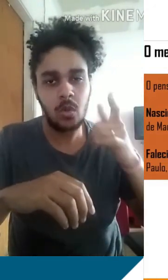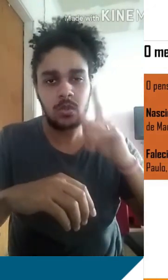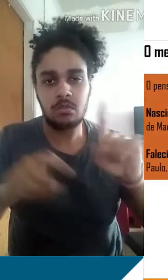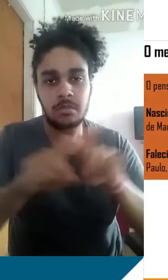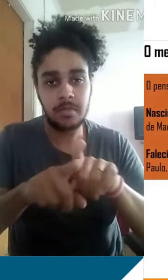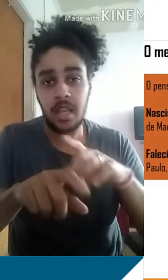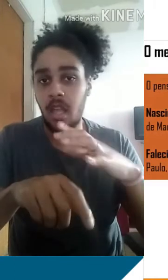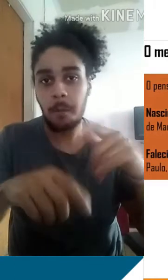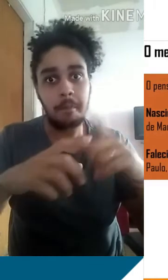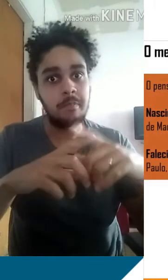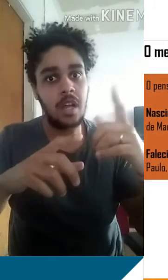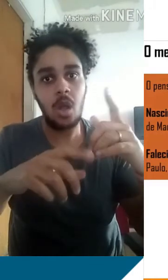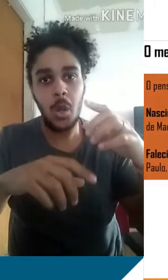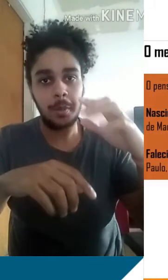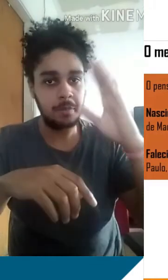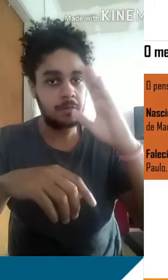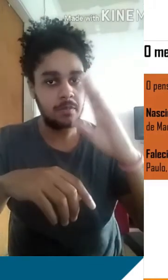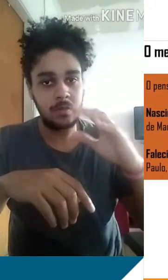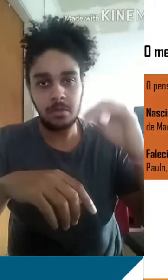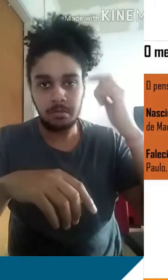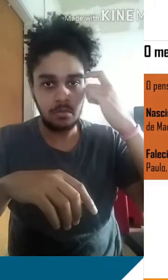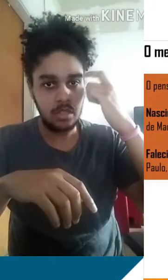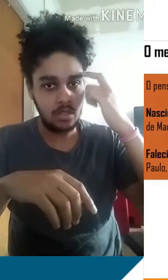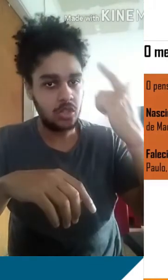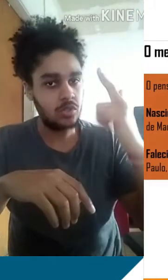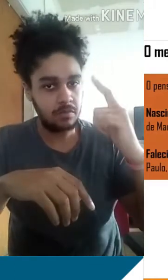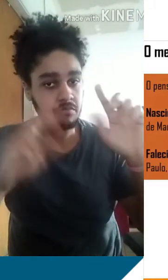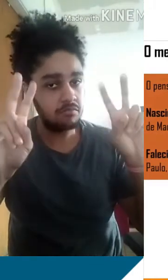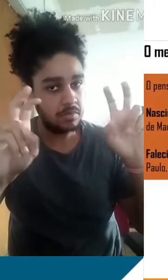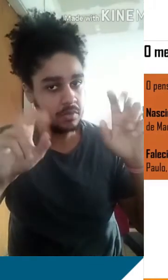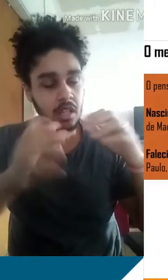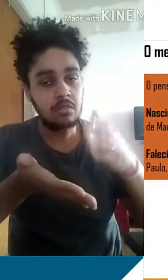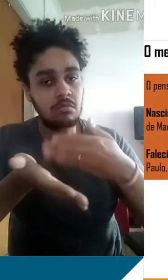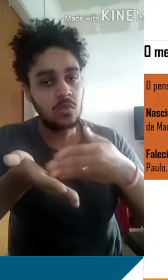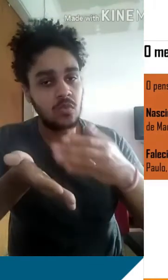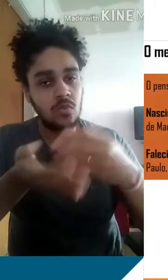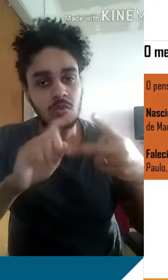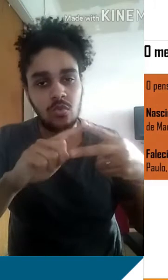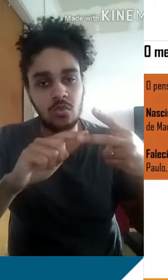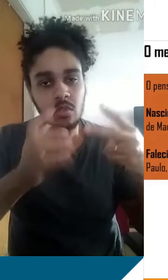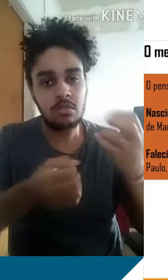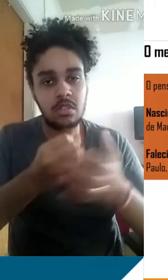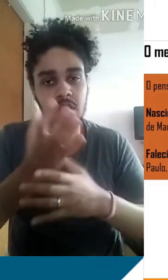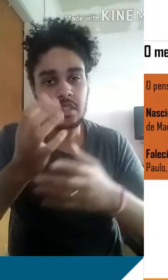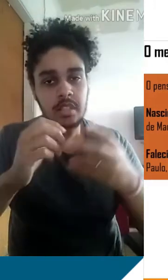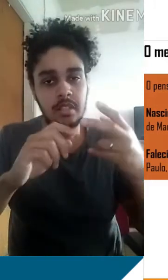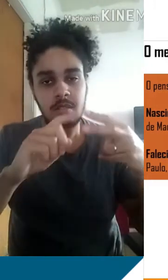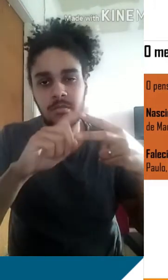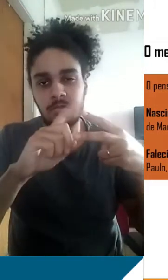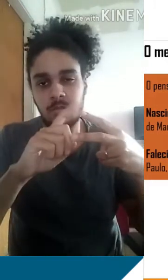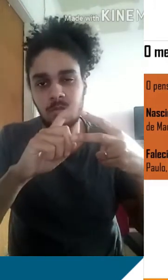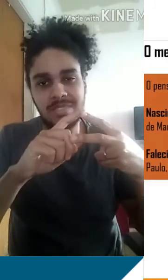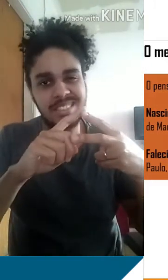livros principais. O primeiro é o Técnica, Tempo... Eu não lembro exatamente a sequência, mas é um livro de 94, onde ele vai trabalhar isso de maneira